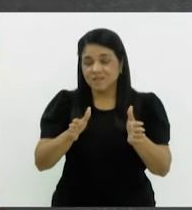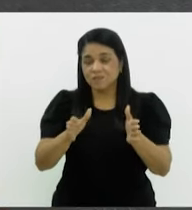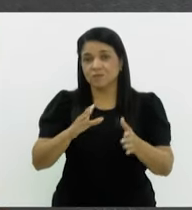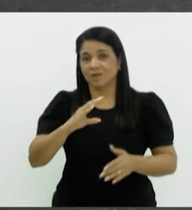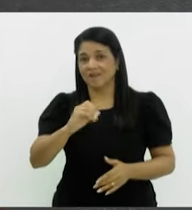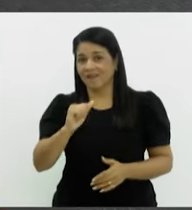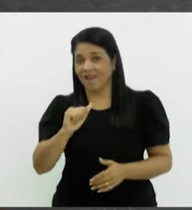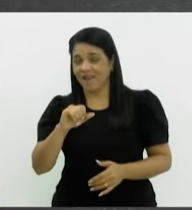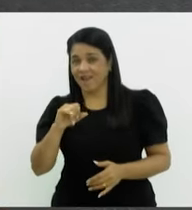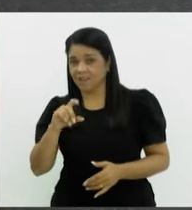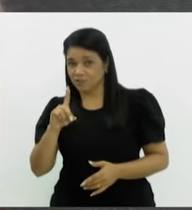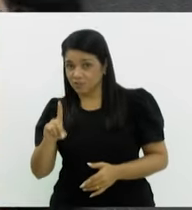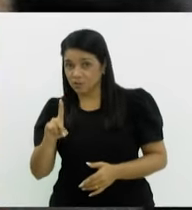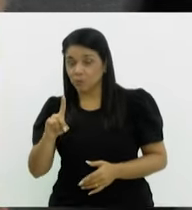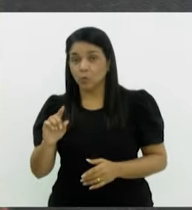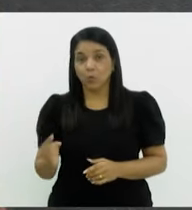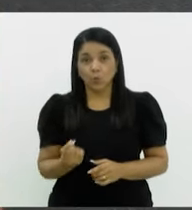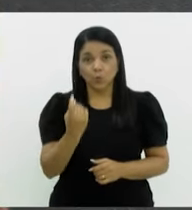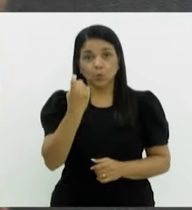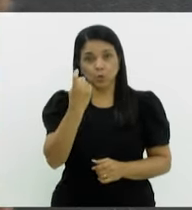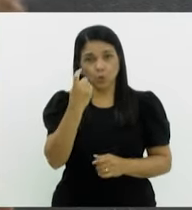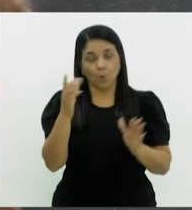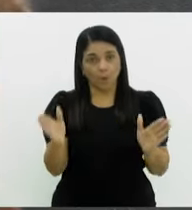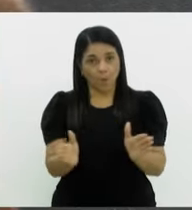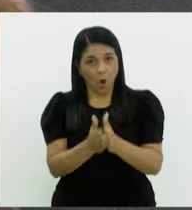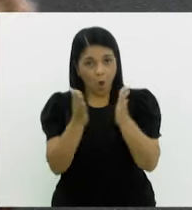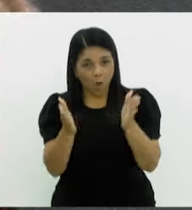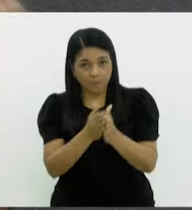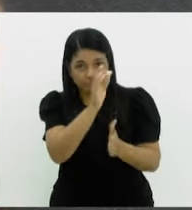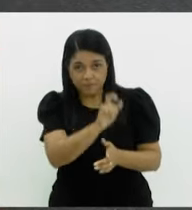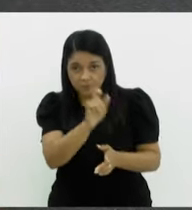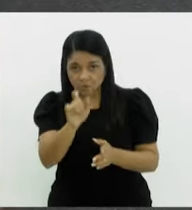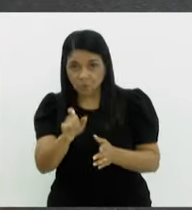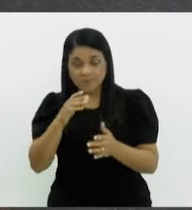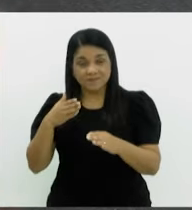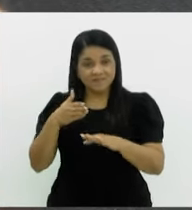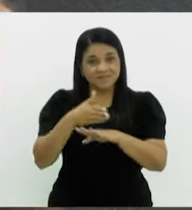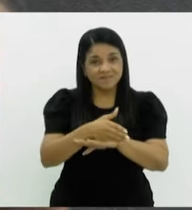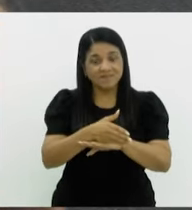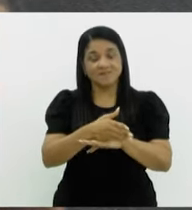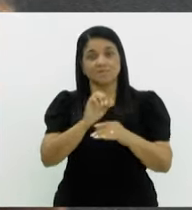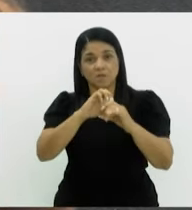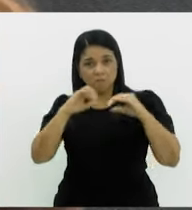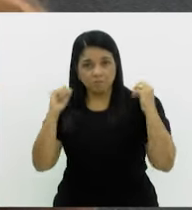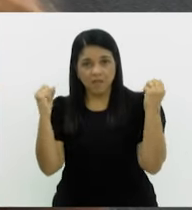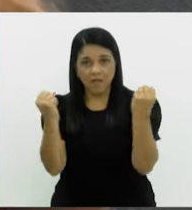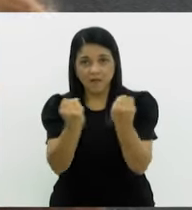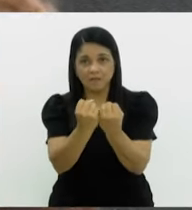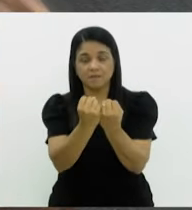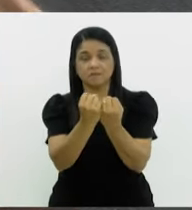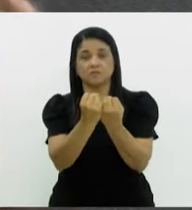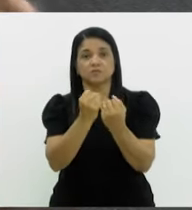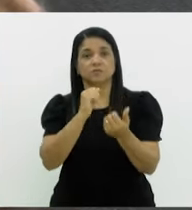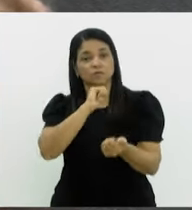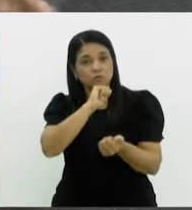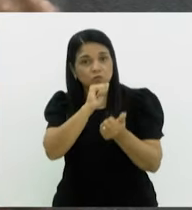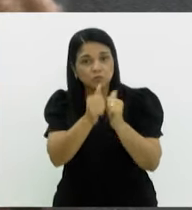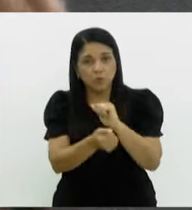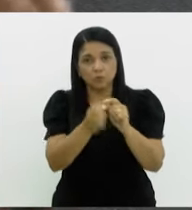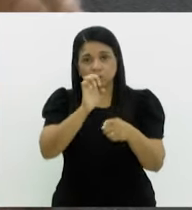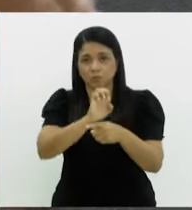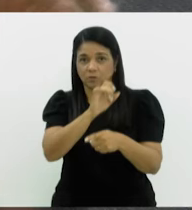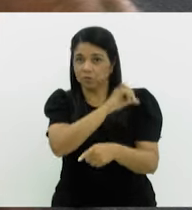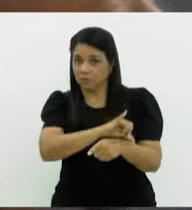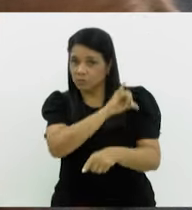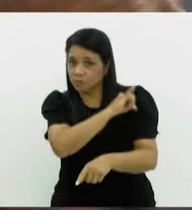CadÚnico, empobrecidas, para acessarem as arenas de futebol do estado do Rio de Janeiro. Então, conversando com o